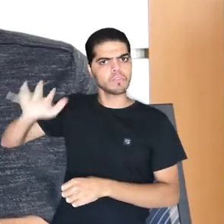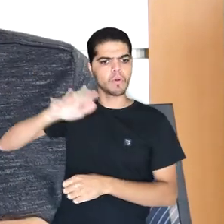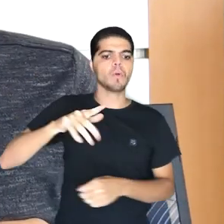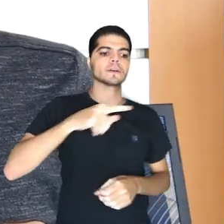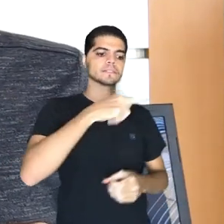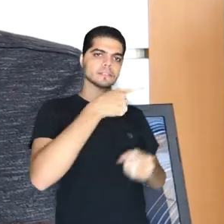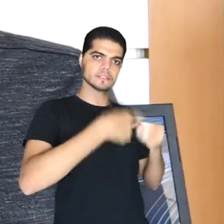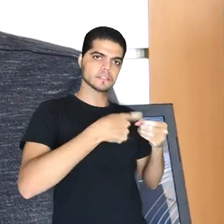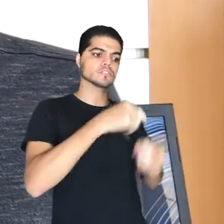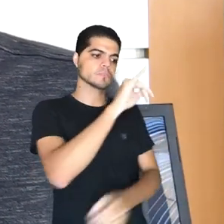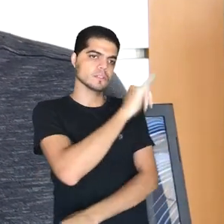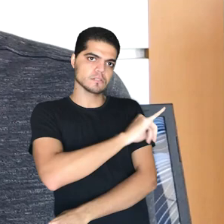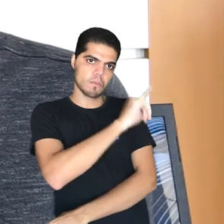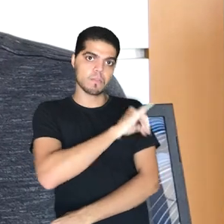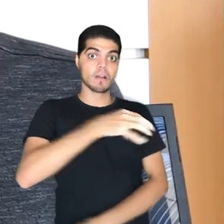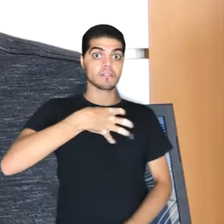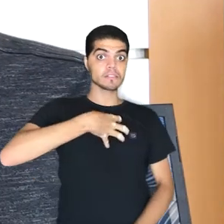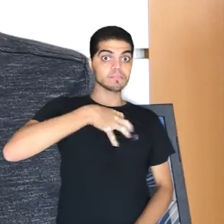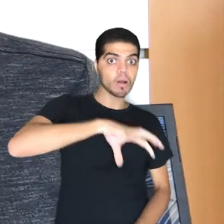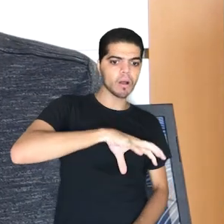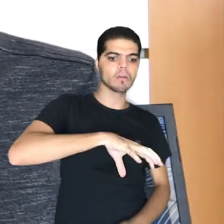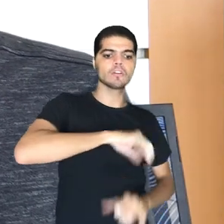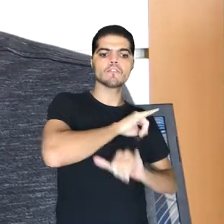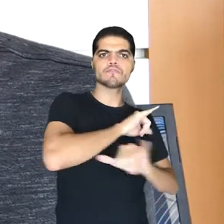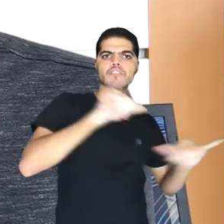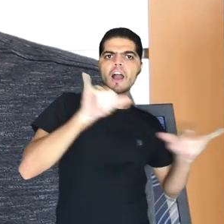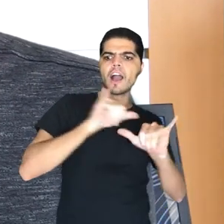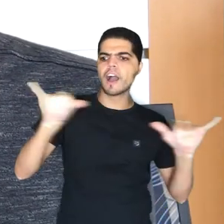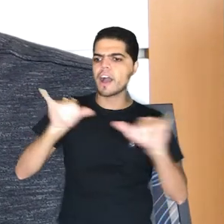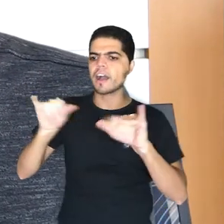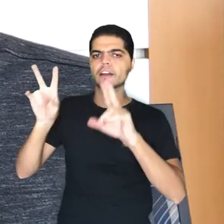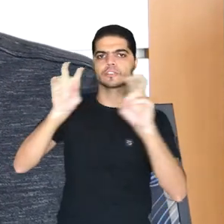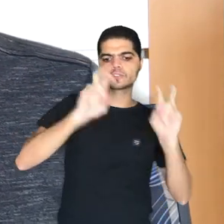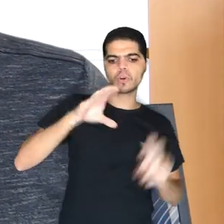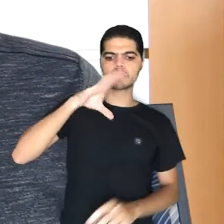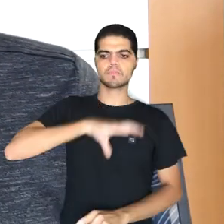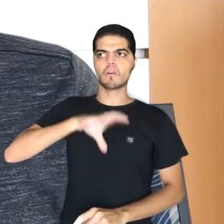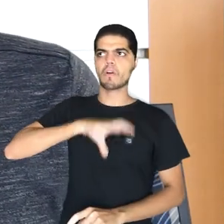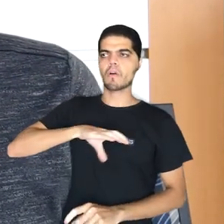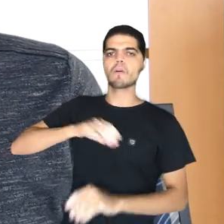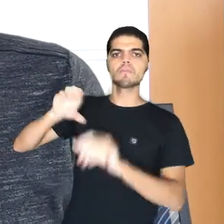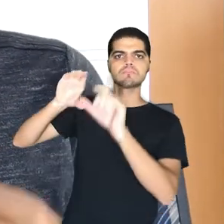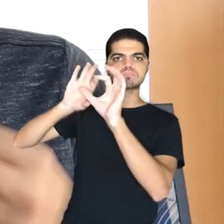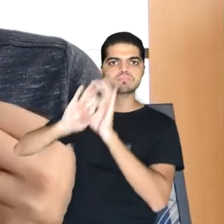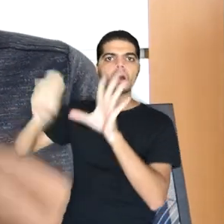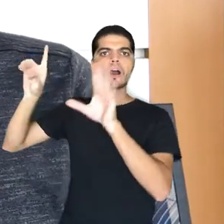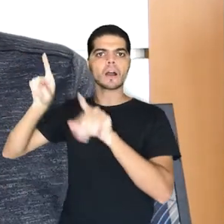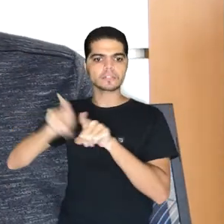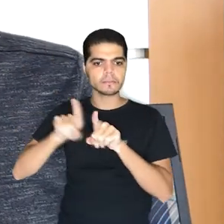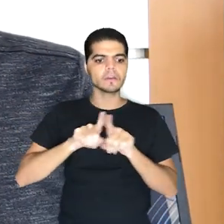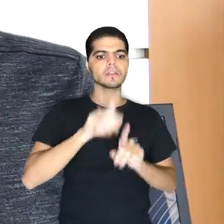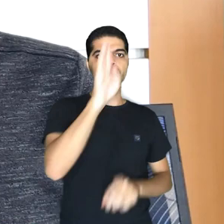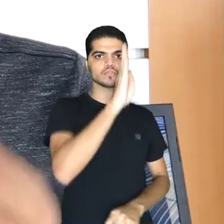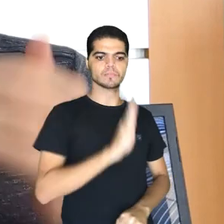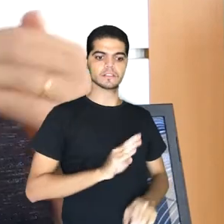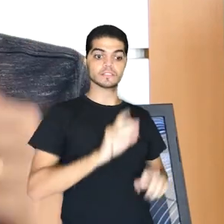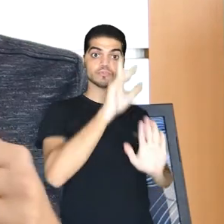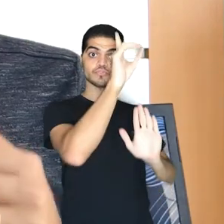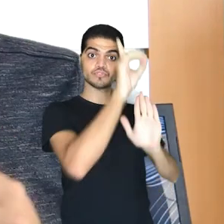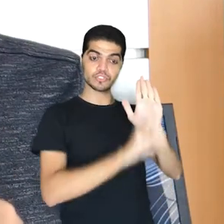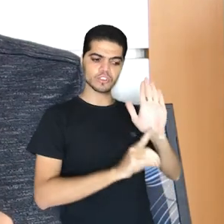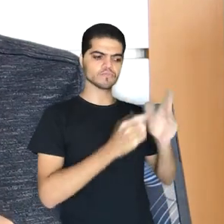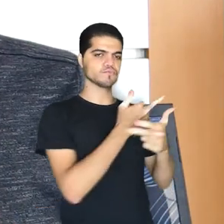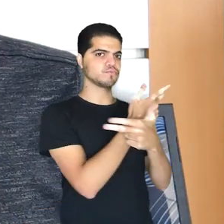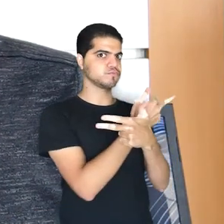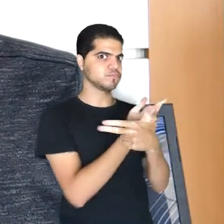folhetos falavam sobre a independência, sobre a emancipação de Portugal, sobre o direito dos brasileiros, etc. E tem um artigo muito interessante, que eu vou